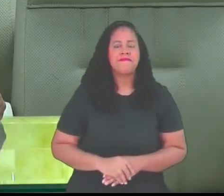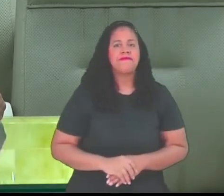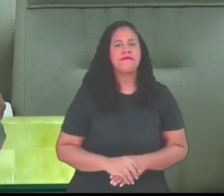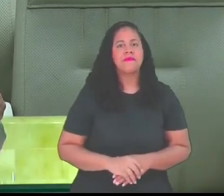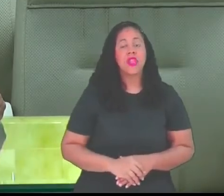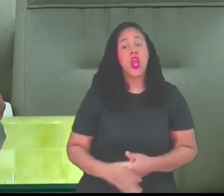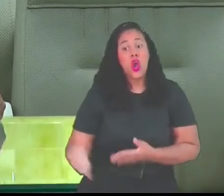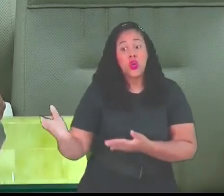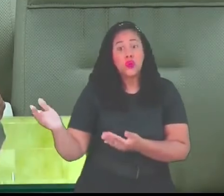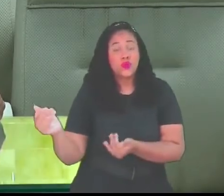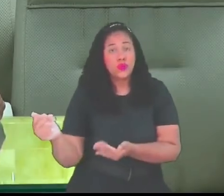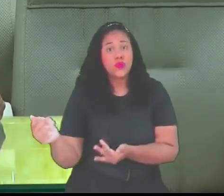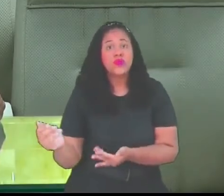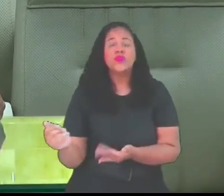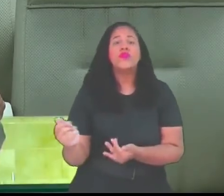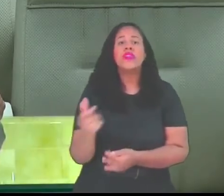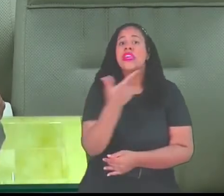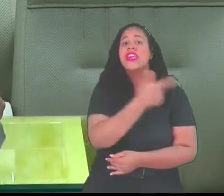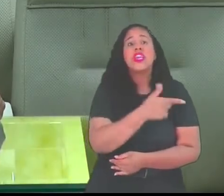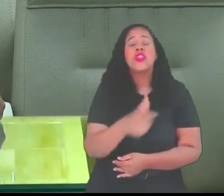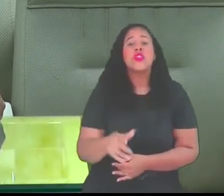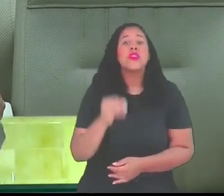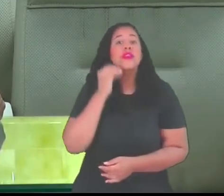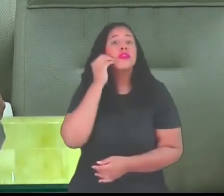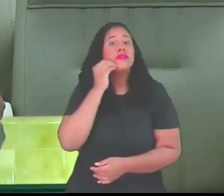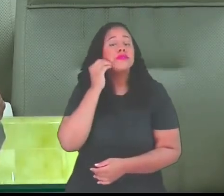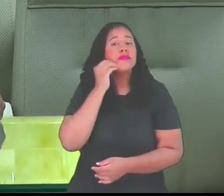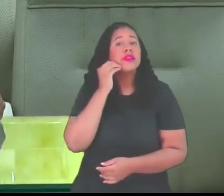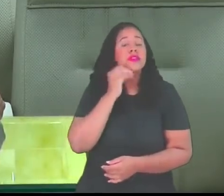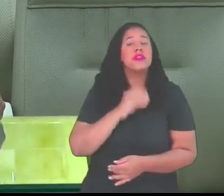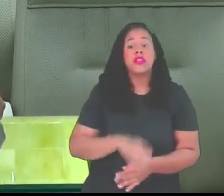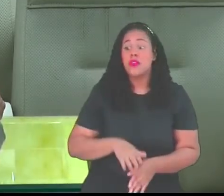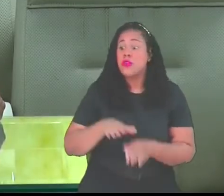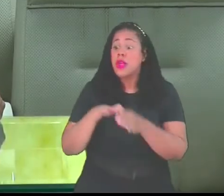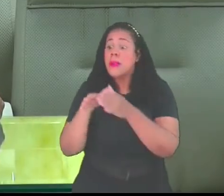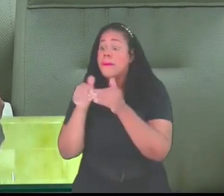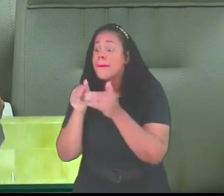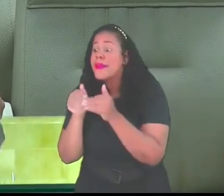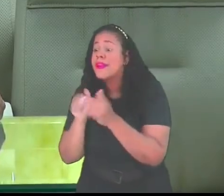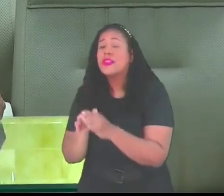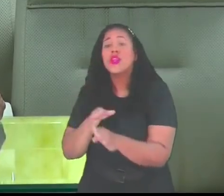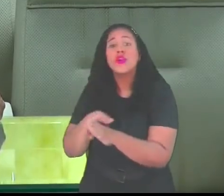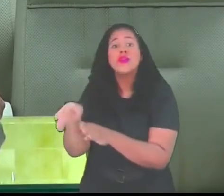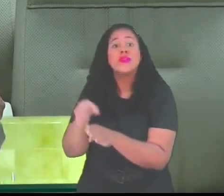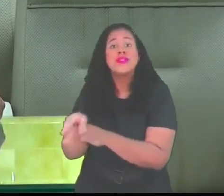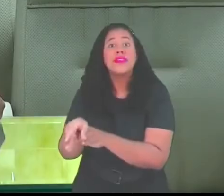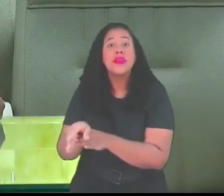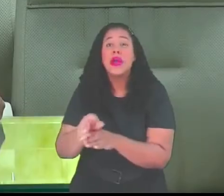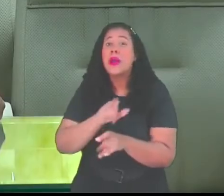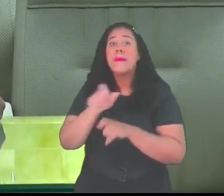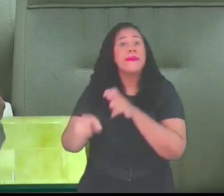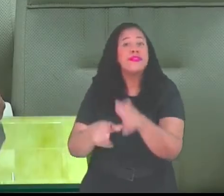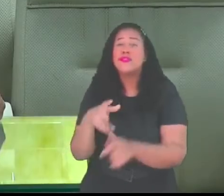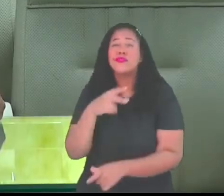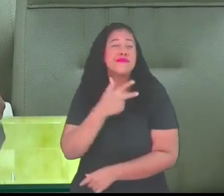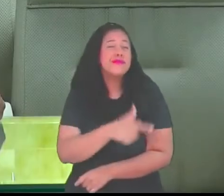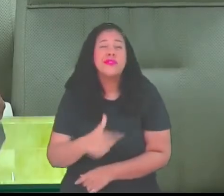Um jovem que não tem experiências e vai pedir conselhos com quem não tem experiência.